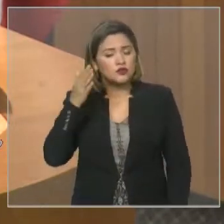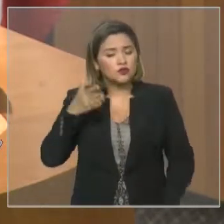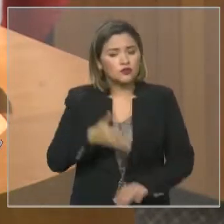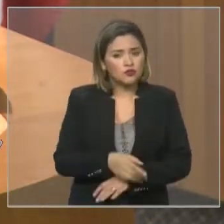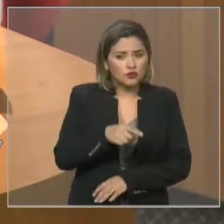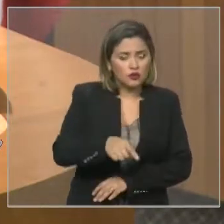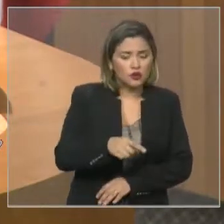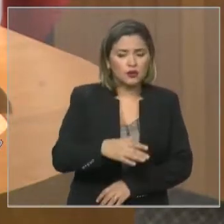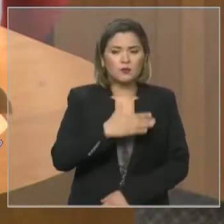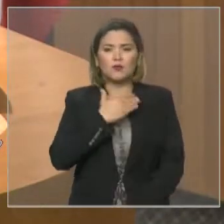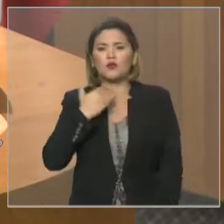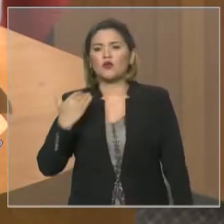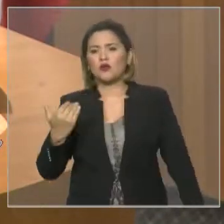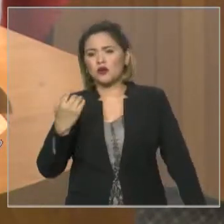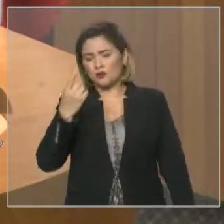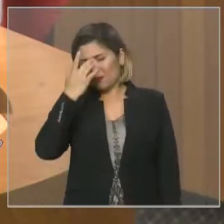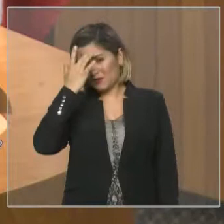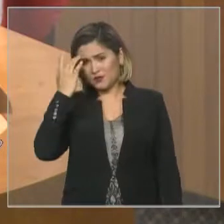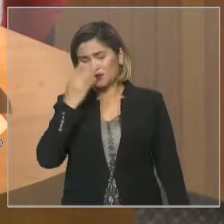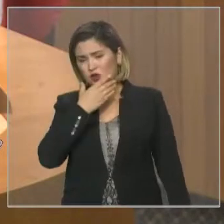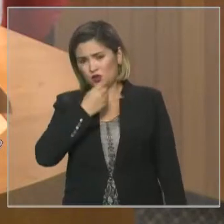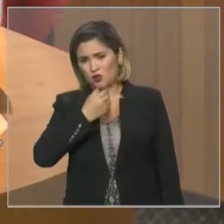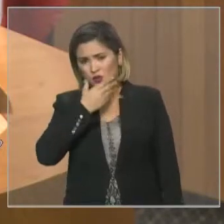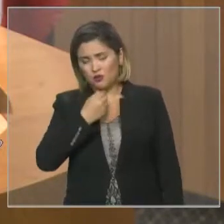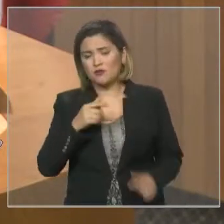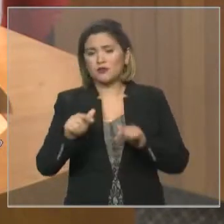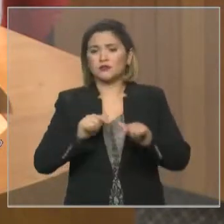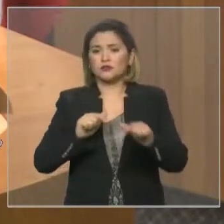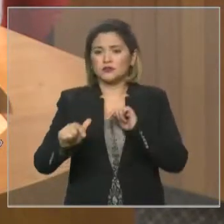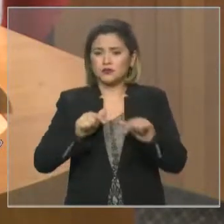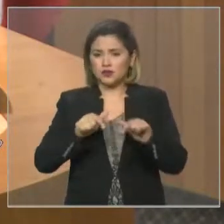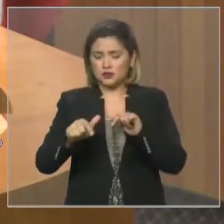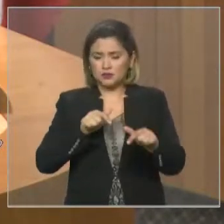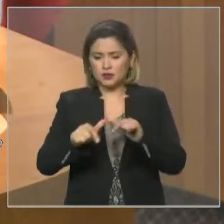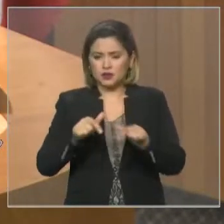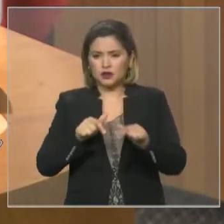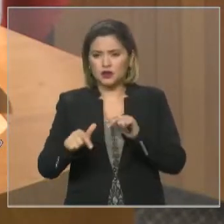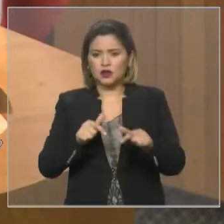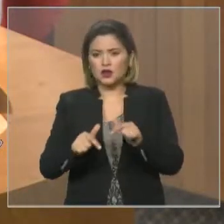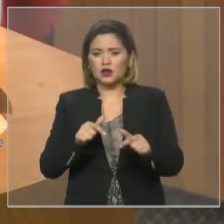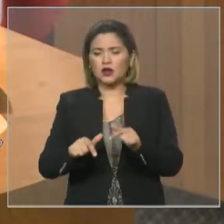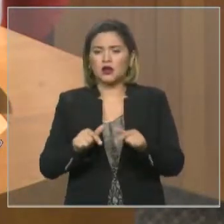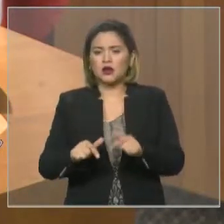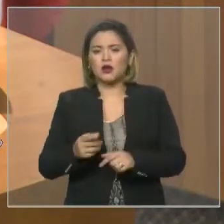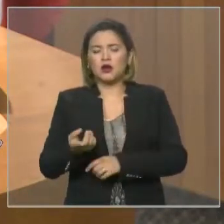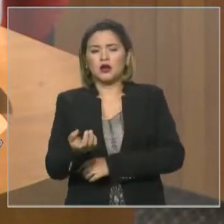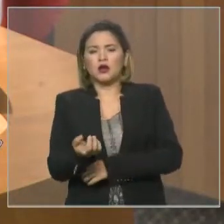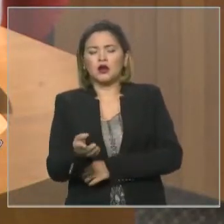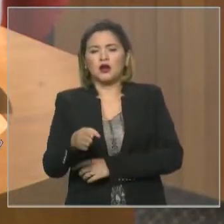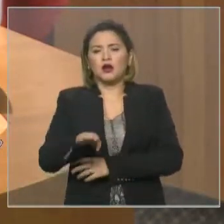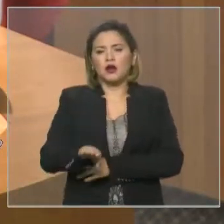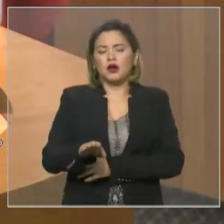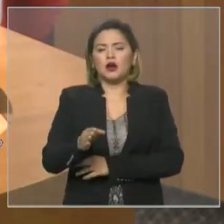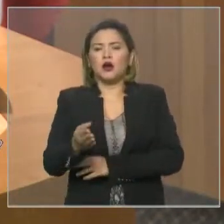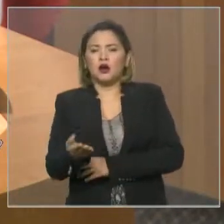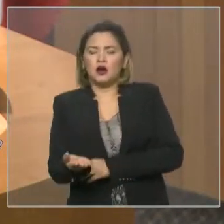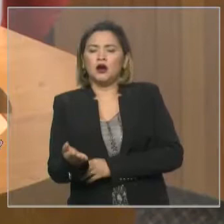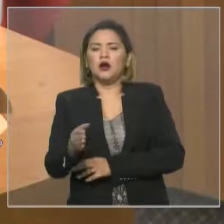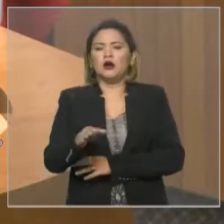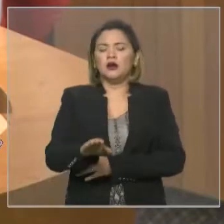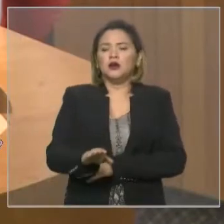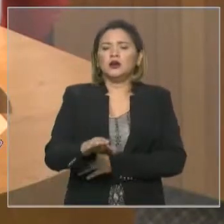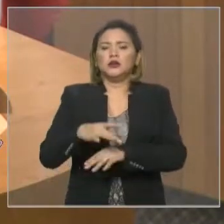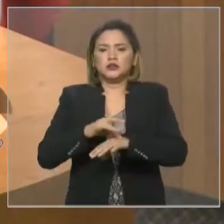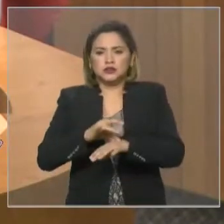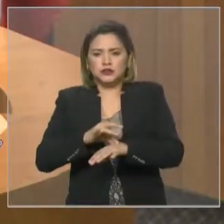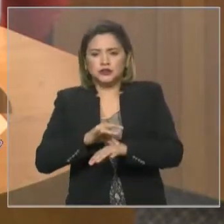faleceu um rapaz que trabalhava em uma churrascaria, por falta de um leito de UTI. Então,